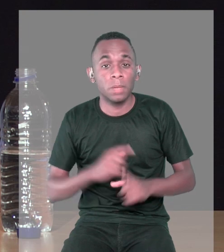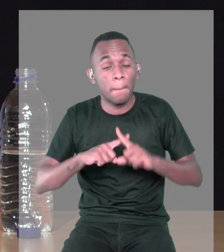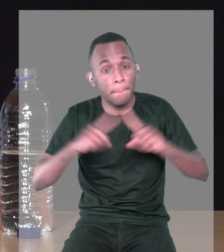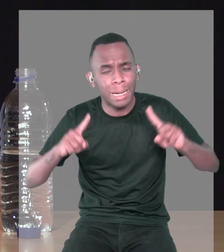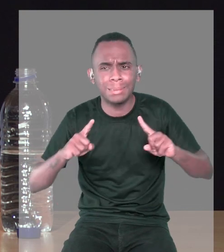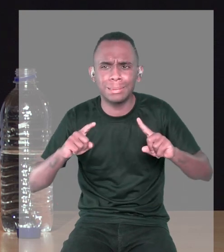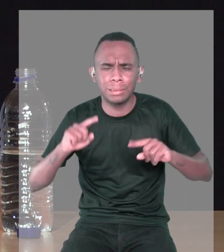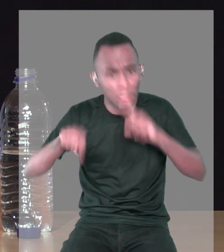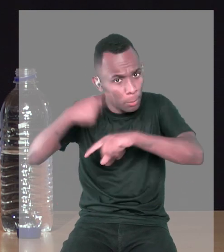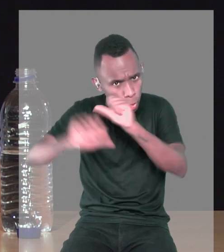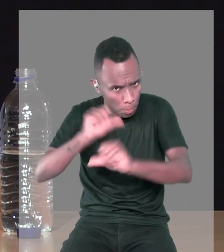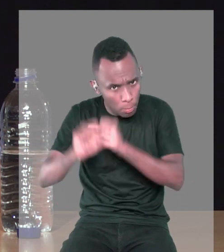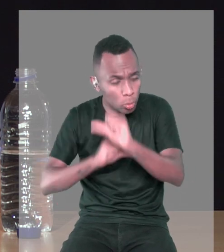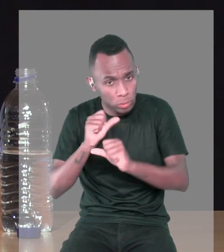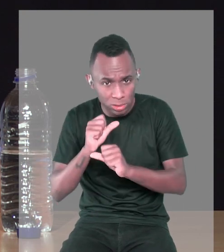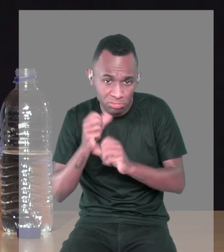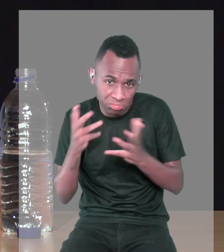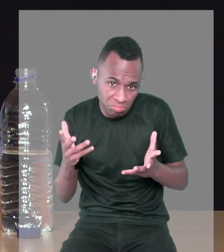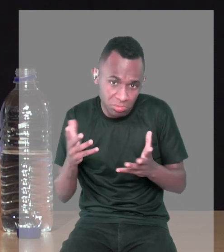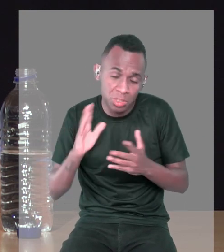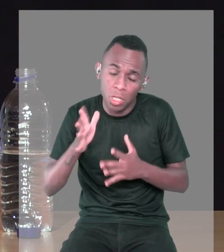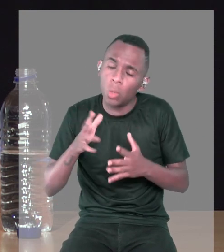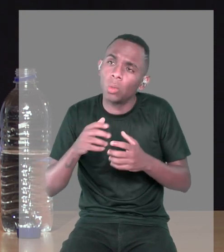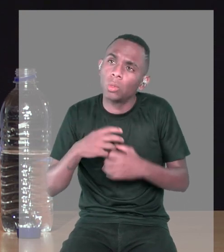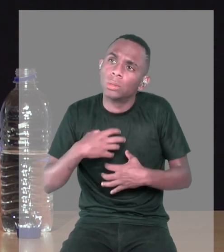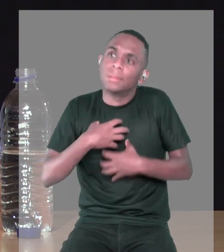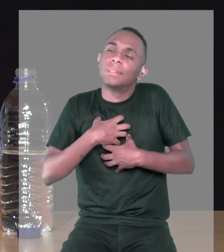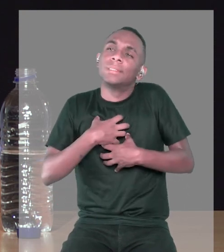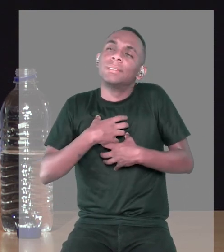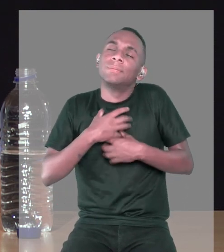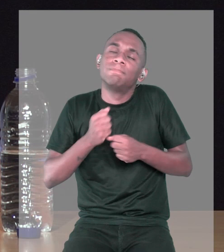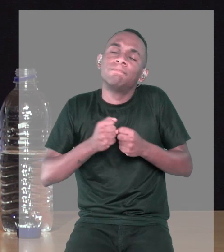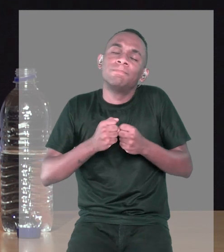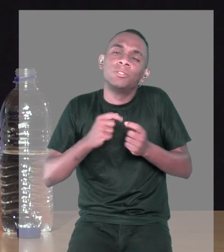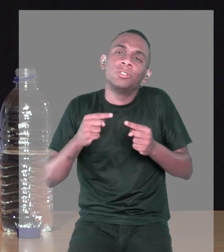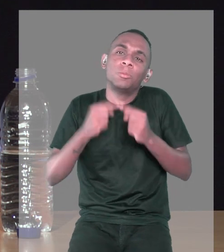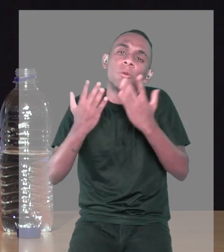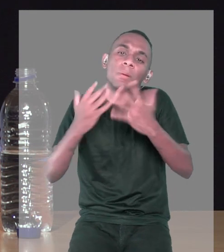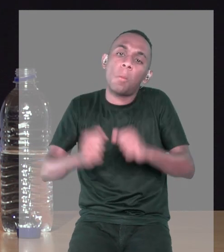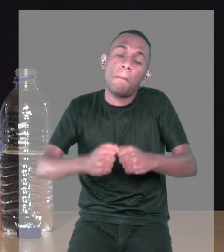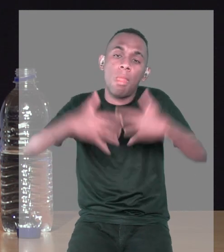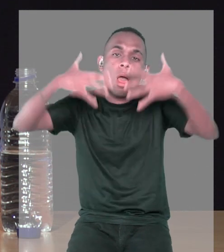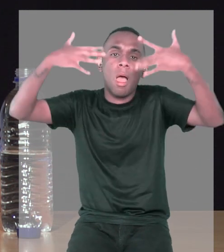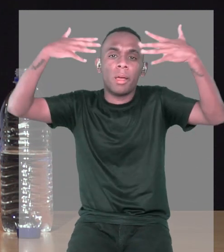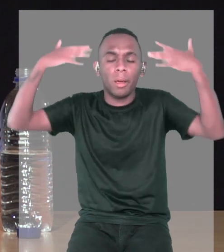essa contemplação muda, ele diz, mudo contemplei longamente esse milagre de vigor e